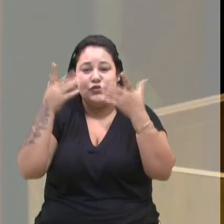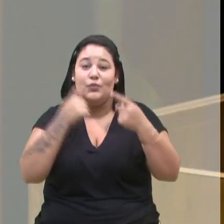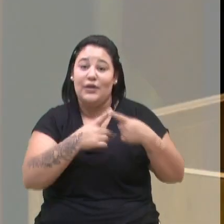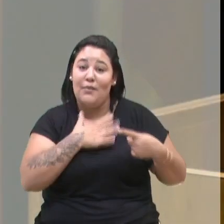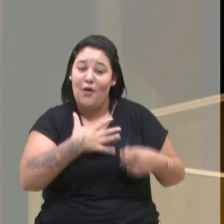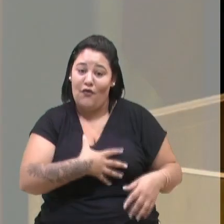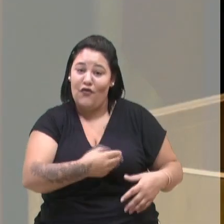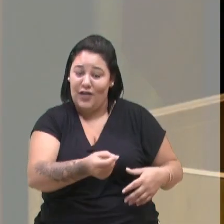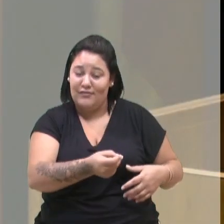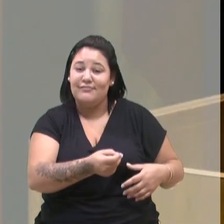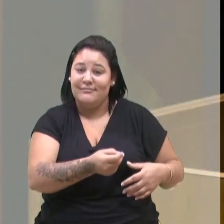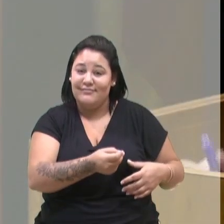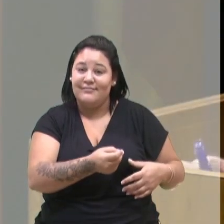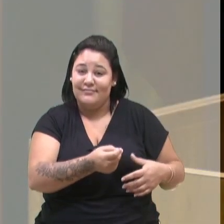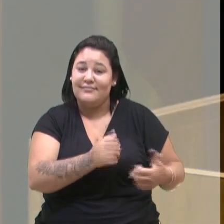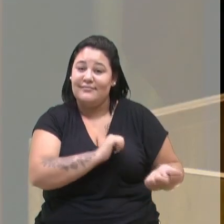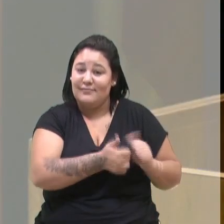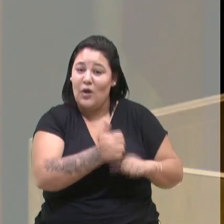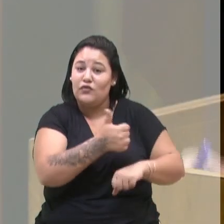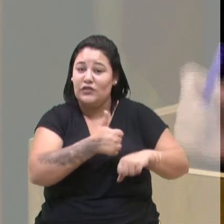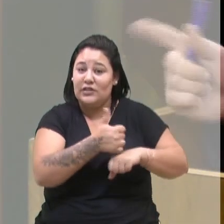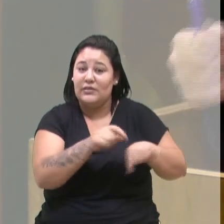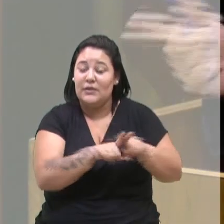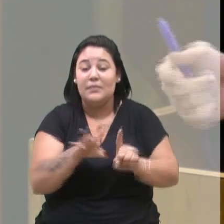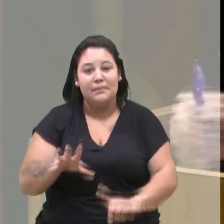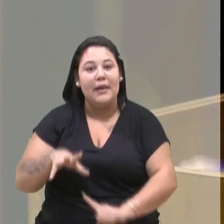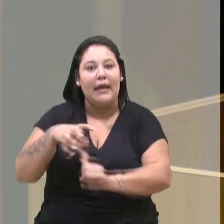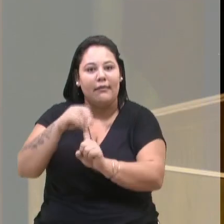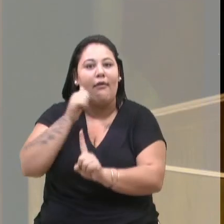jogador, e principalmente do futebol feminino.